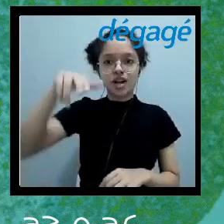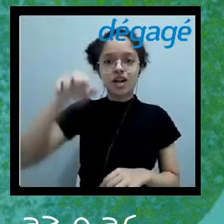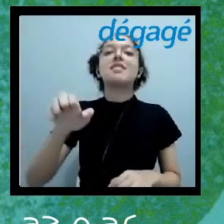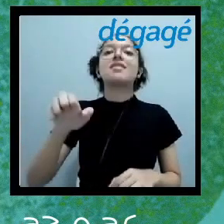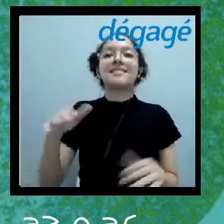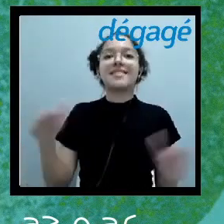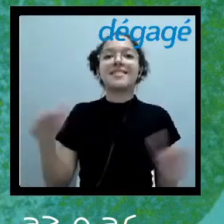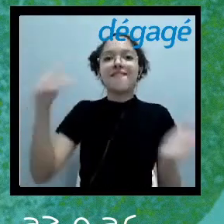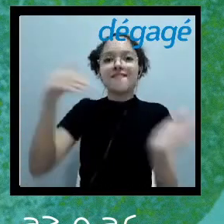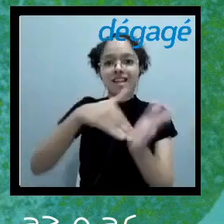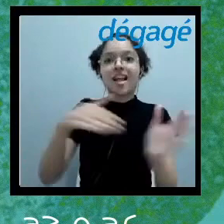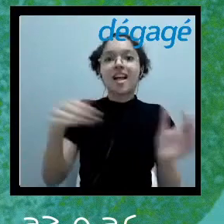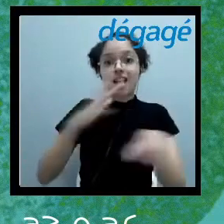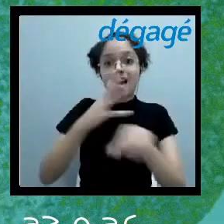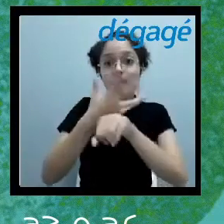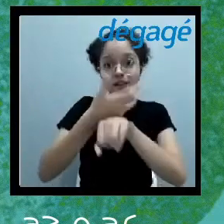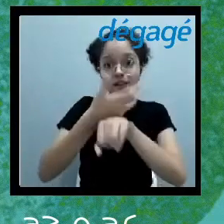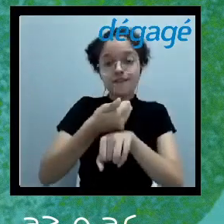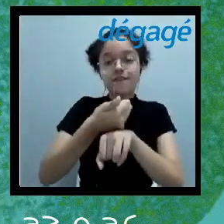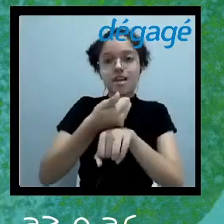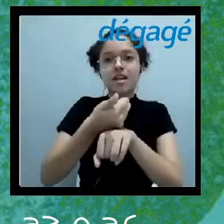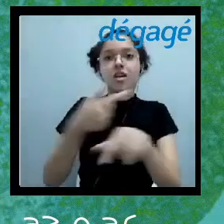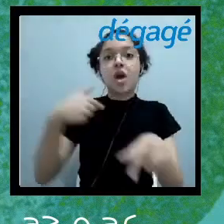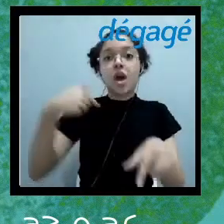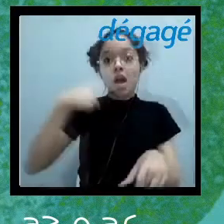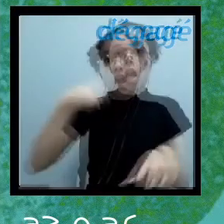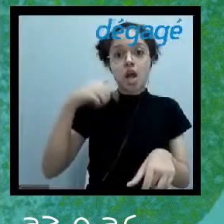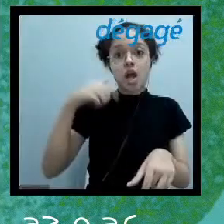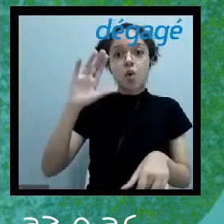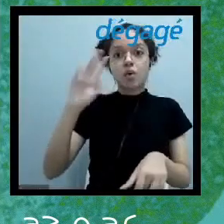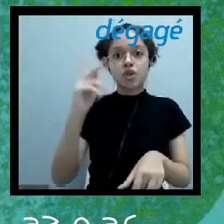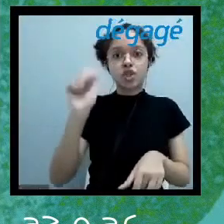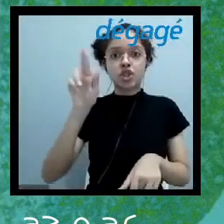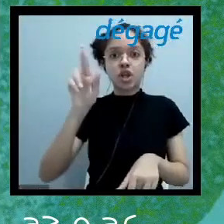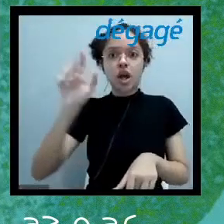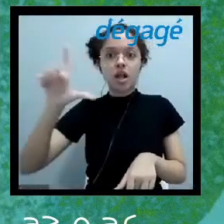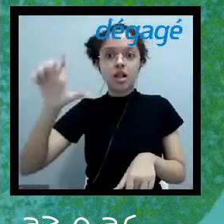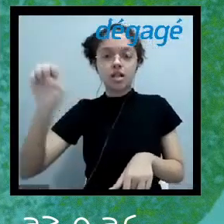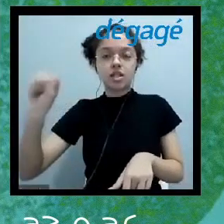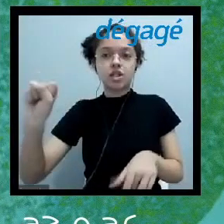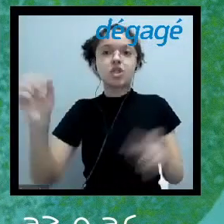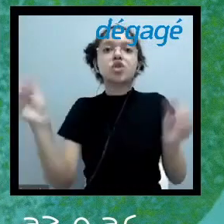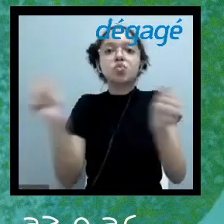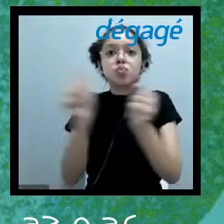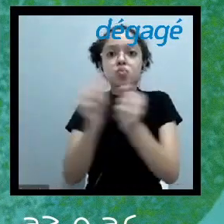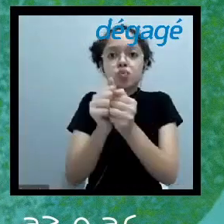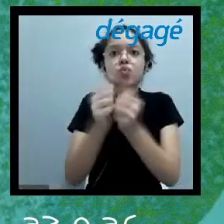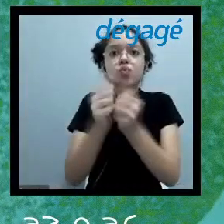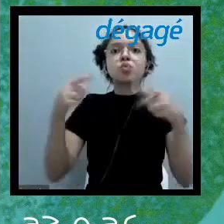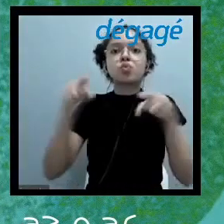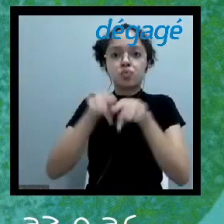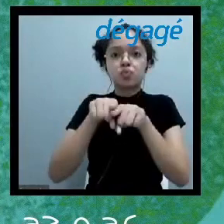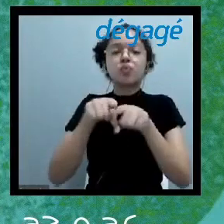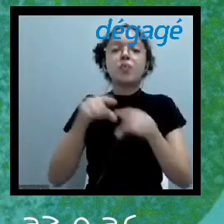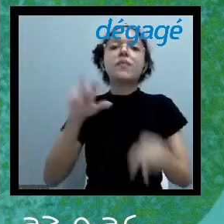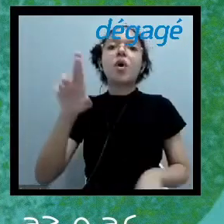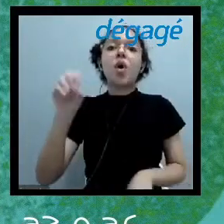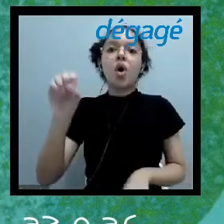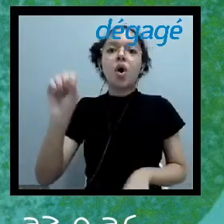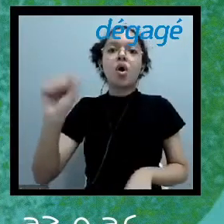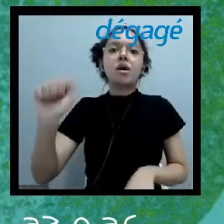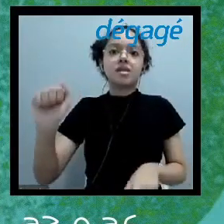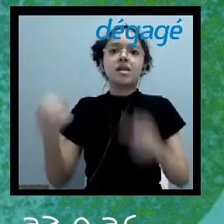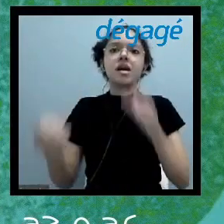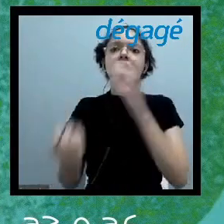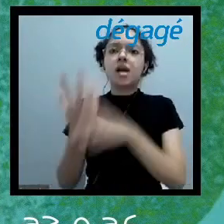evento, dizendo que eu e a Rosa, a gente entrou junto, mas a ideia original foi dela, a gente só tentou